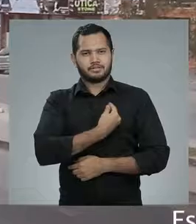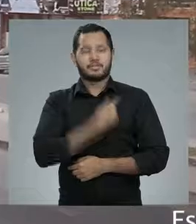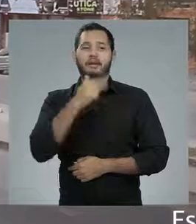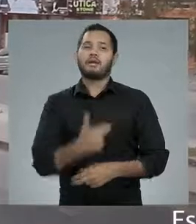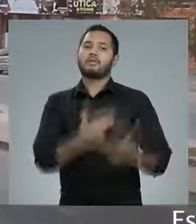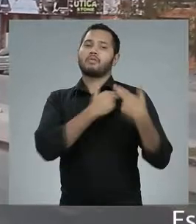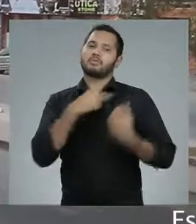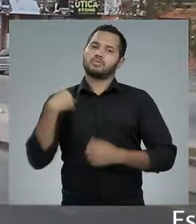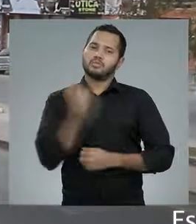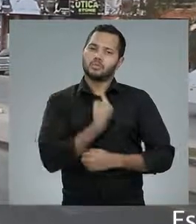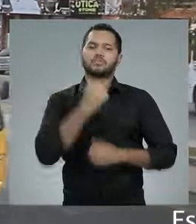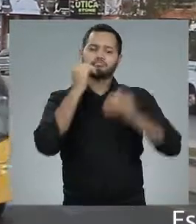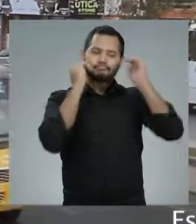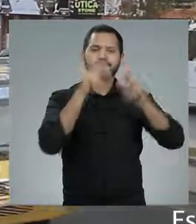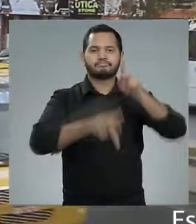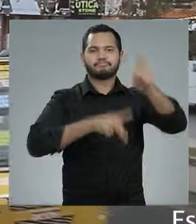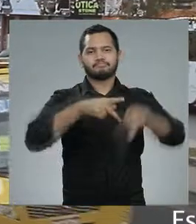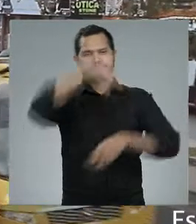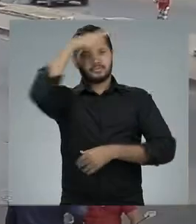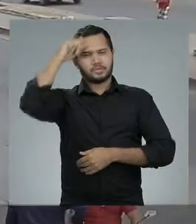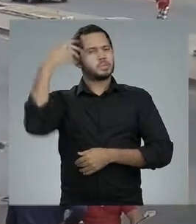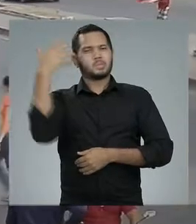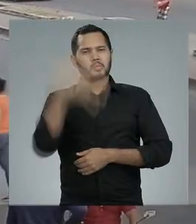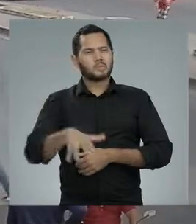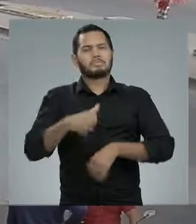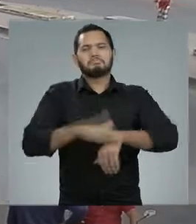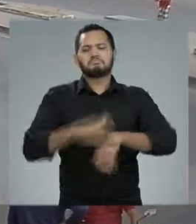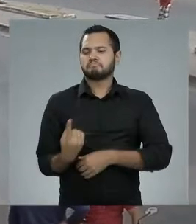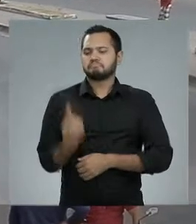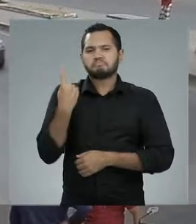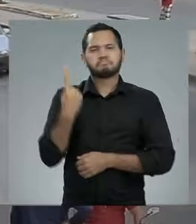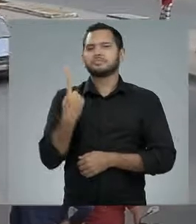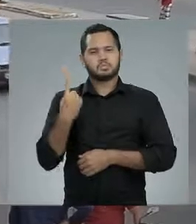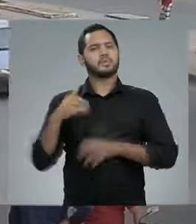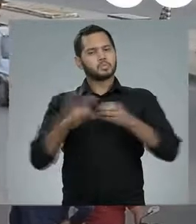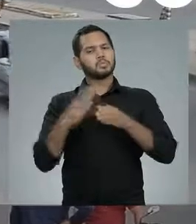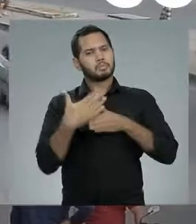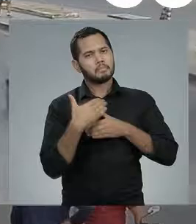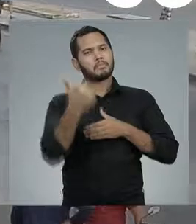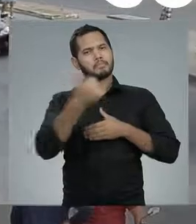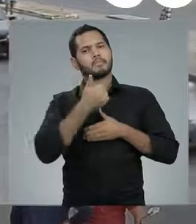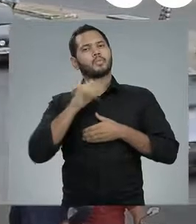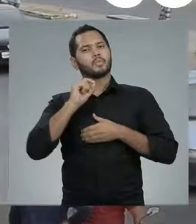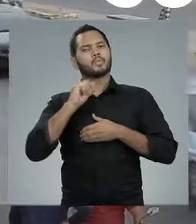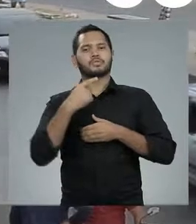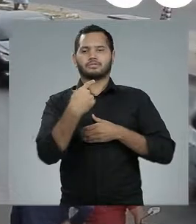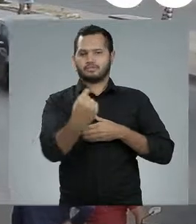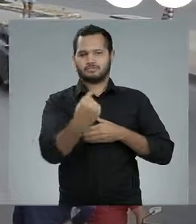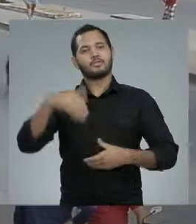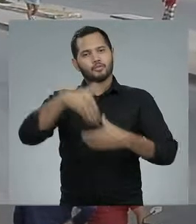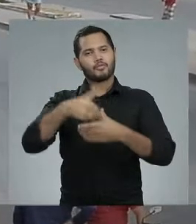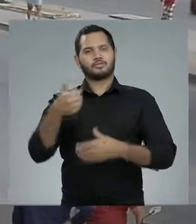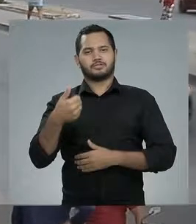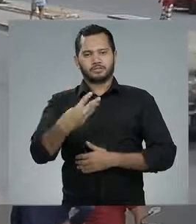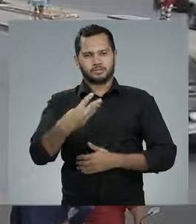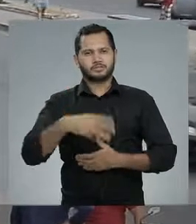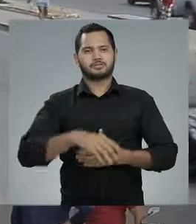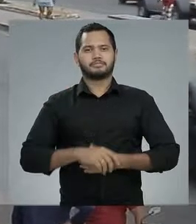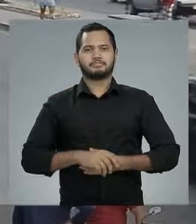Nosso compromisso ao seu lado é implantar uma prefeitura participativa para valorizar a saúde, a educação,